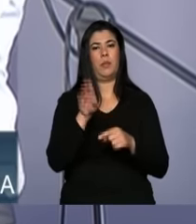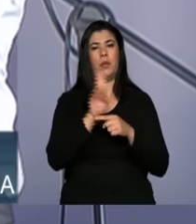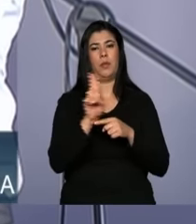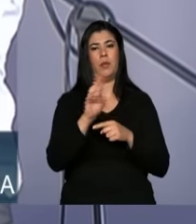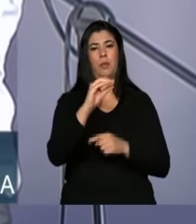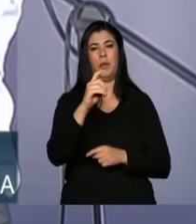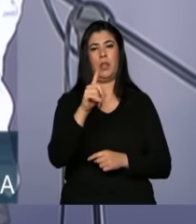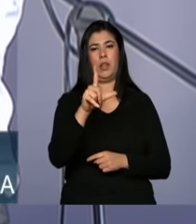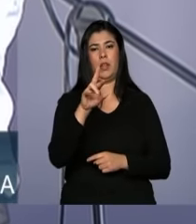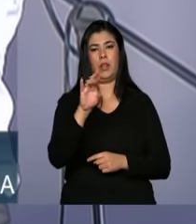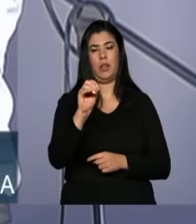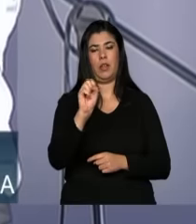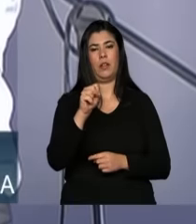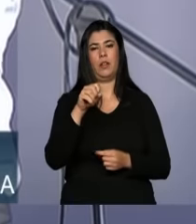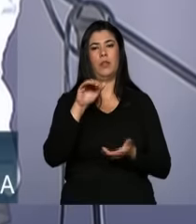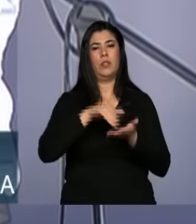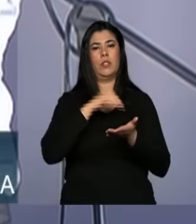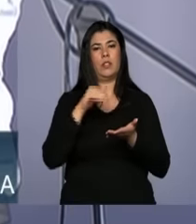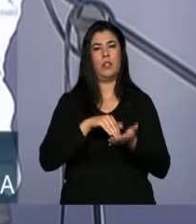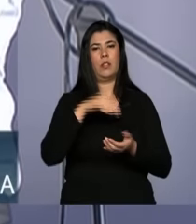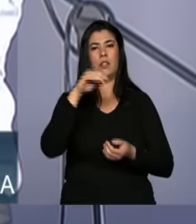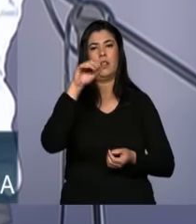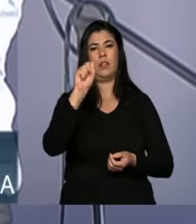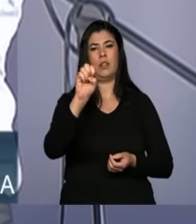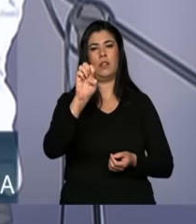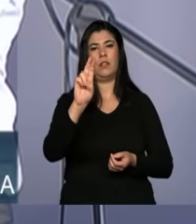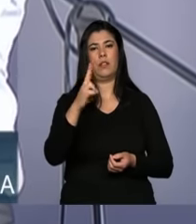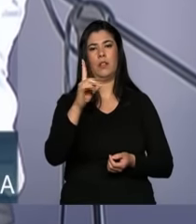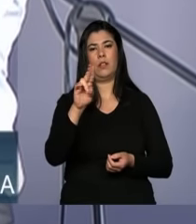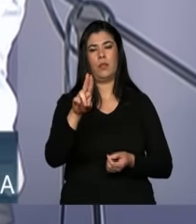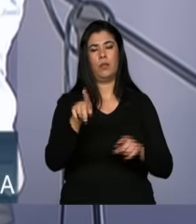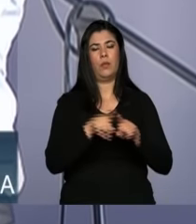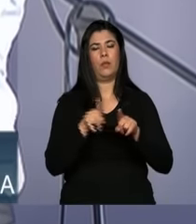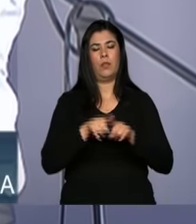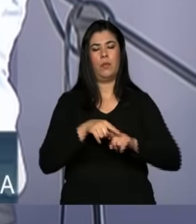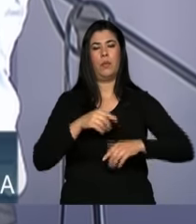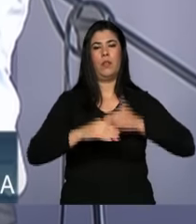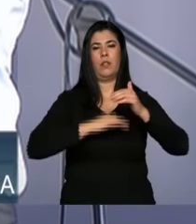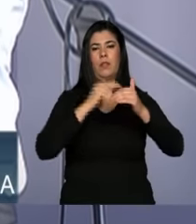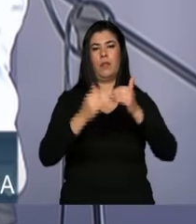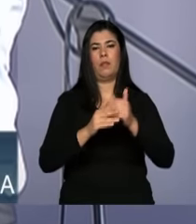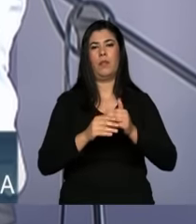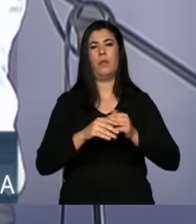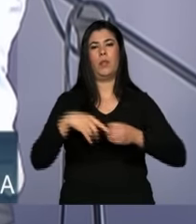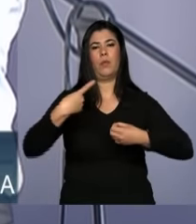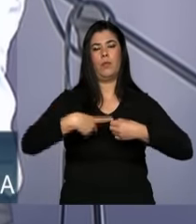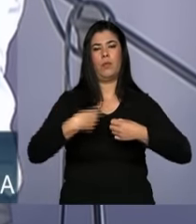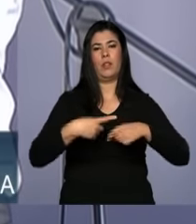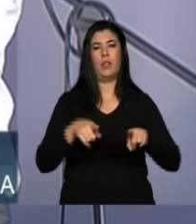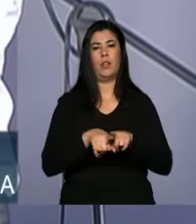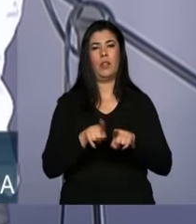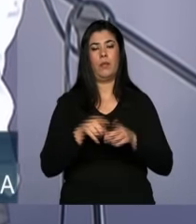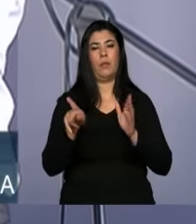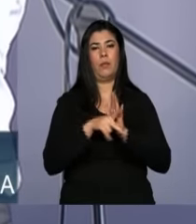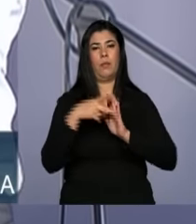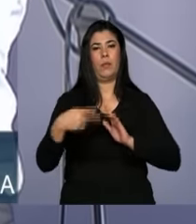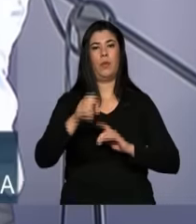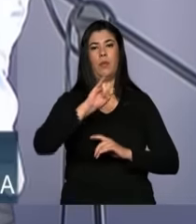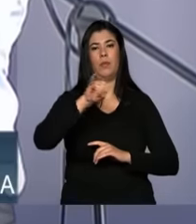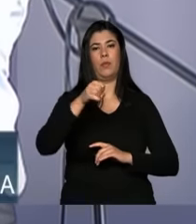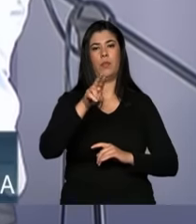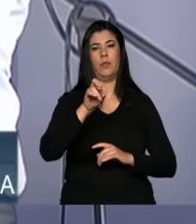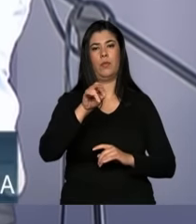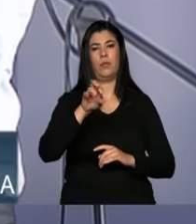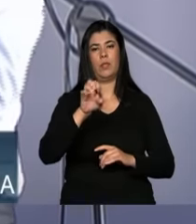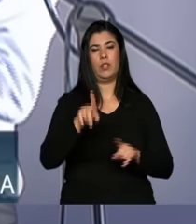Martins, secretário da SEDU. Jorge Barbosa, secretário de Desenvolvimento Urbano de Juazeiro.